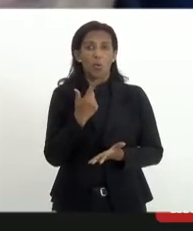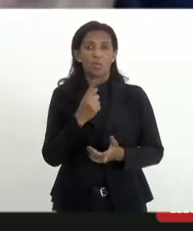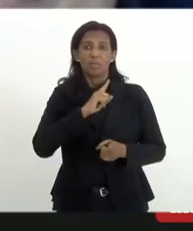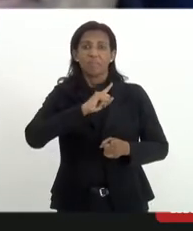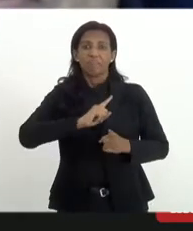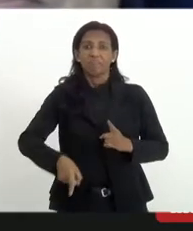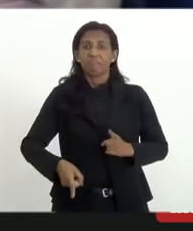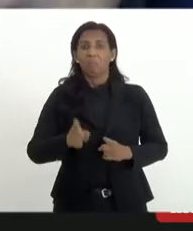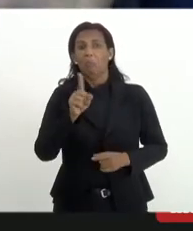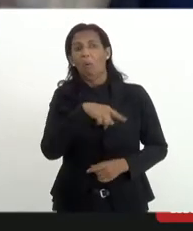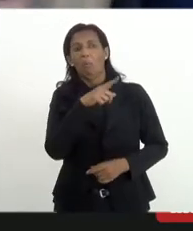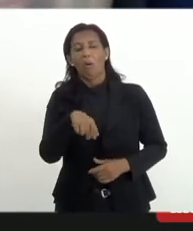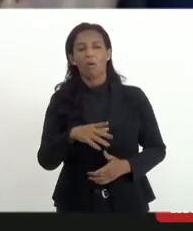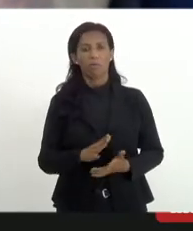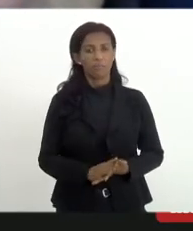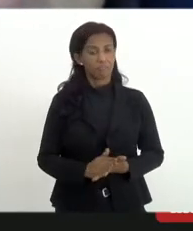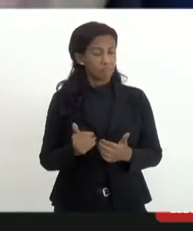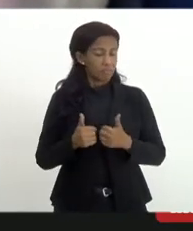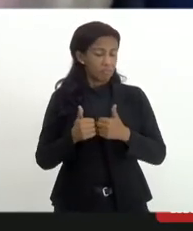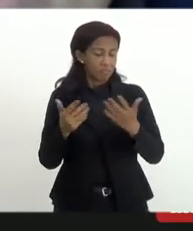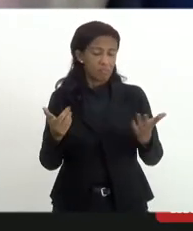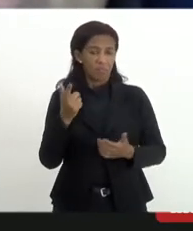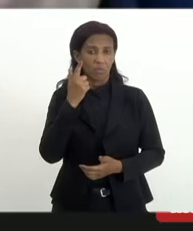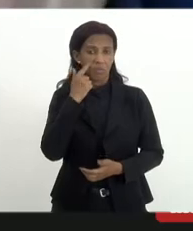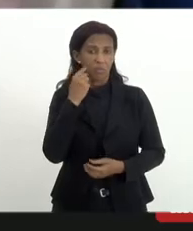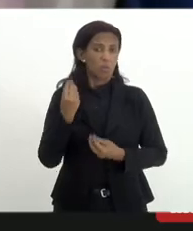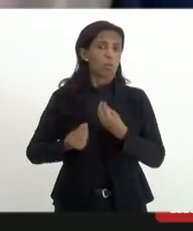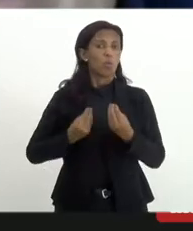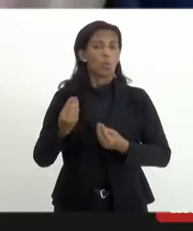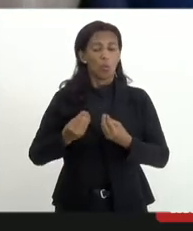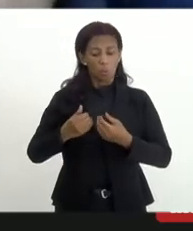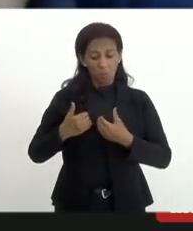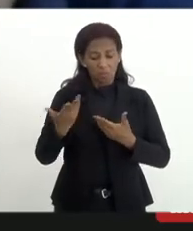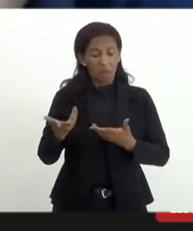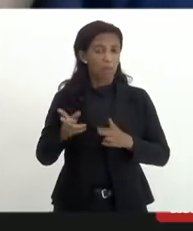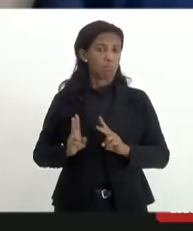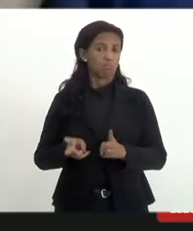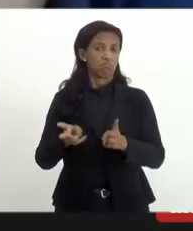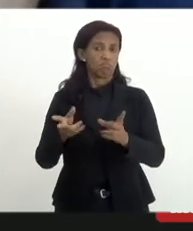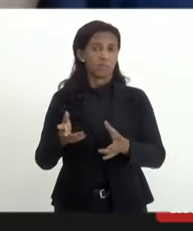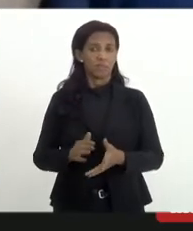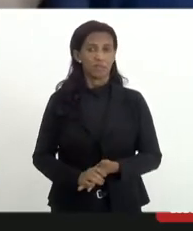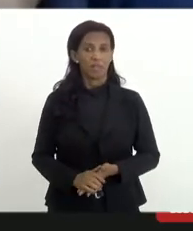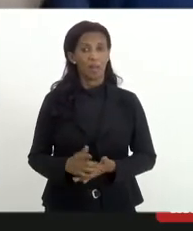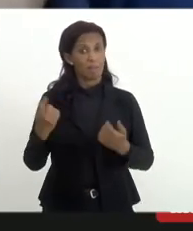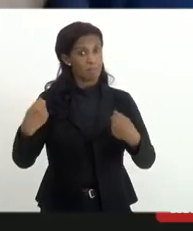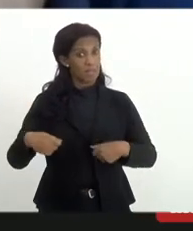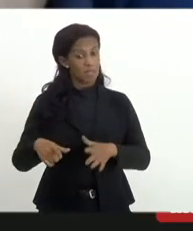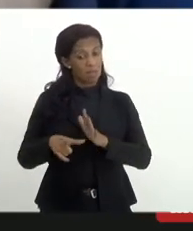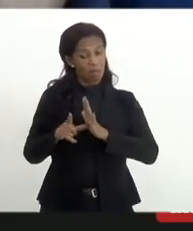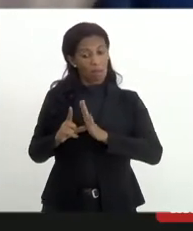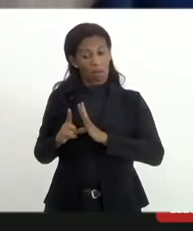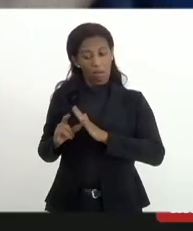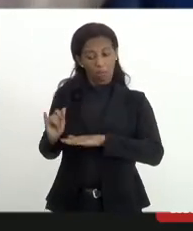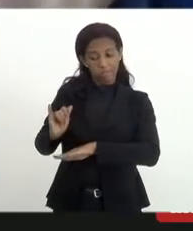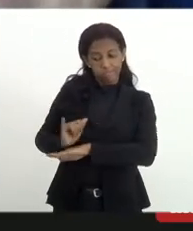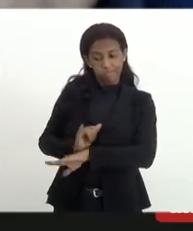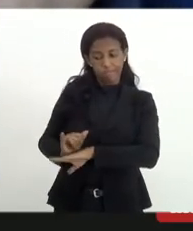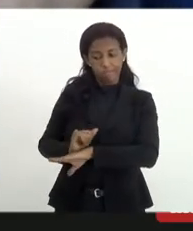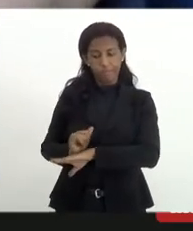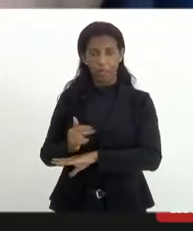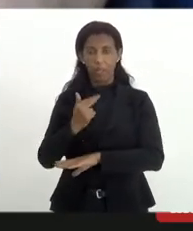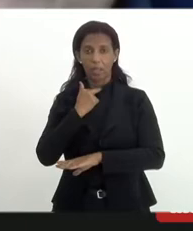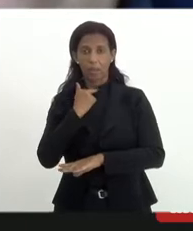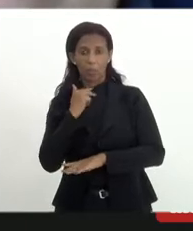negadas. E, a partir daí, vamos ver como é que a coisa vai. Agora, temos que ter uma estratégia. Não podemos